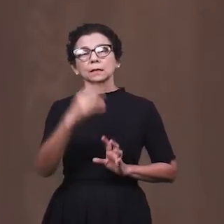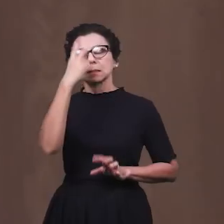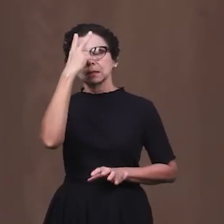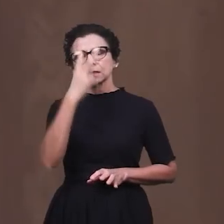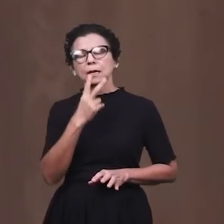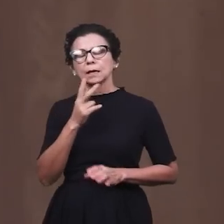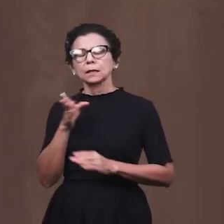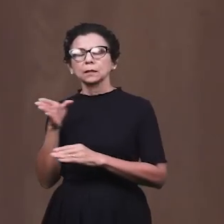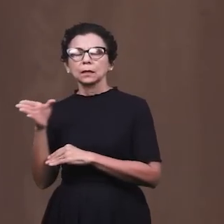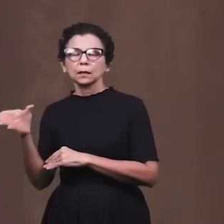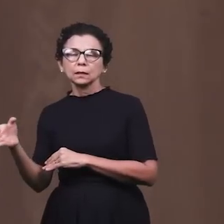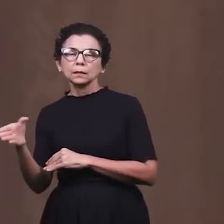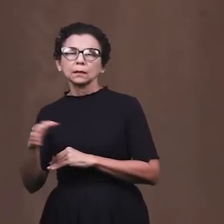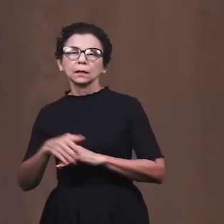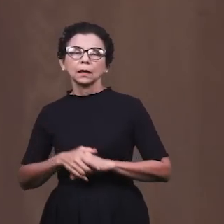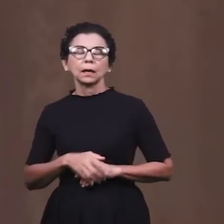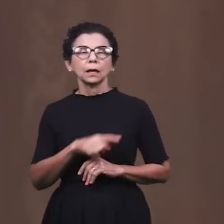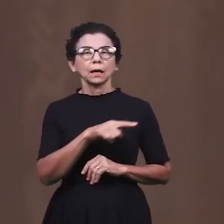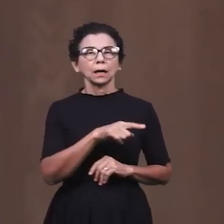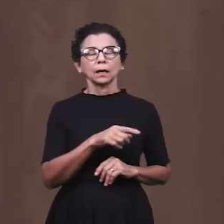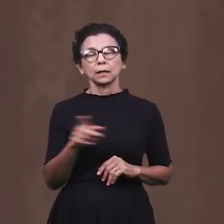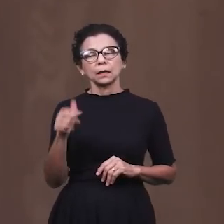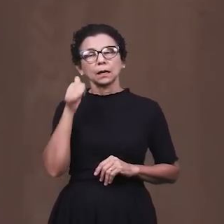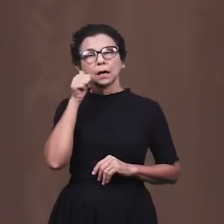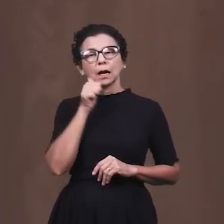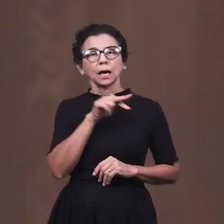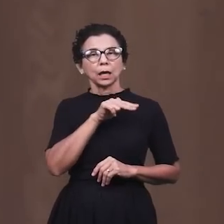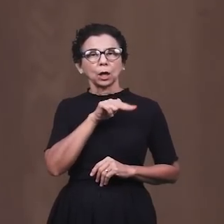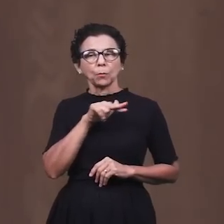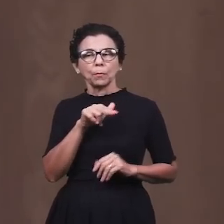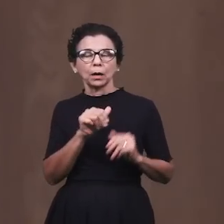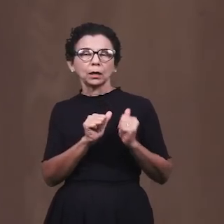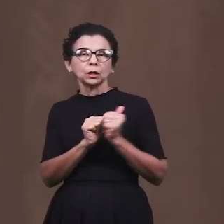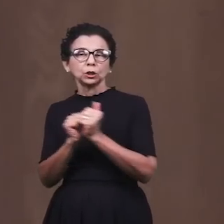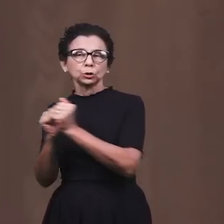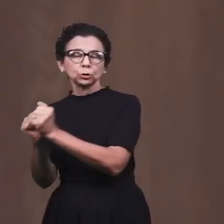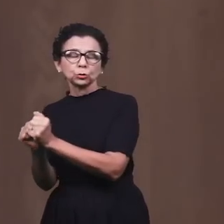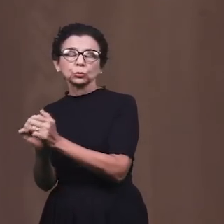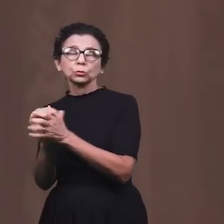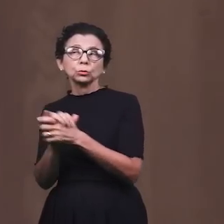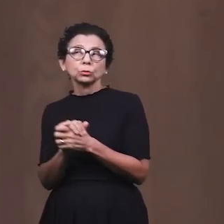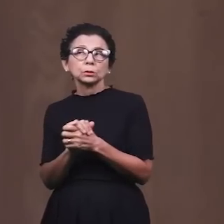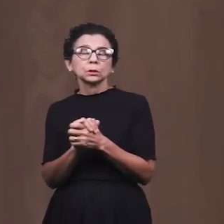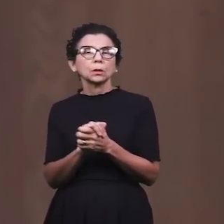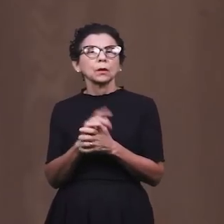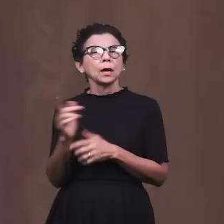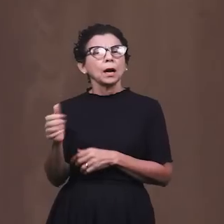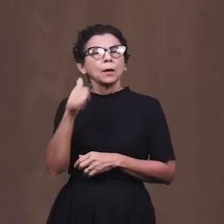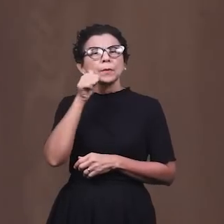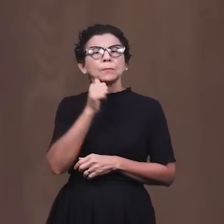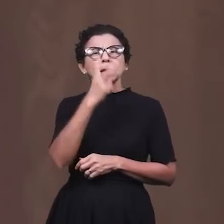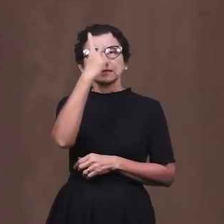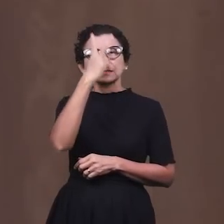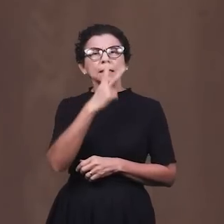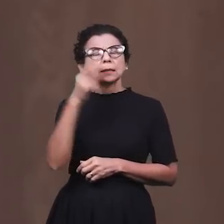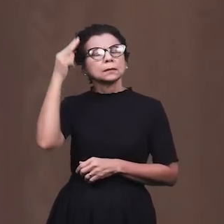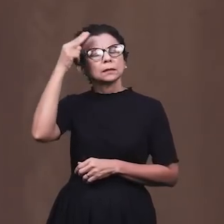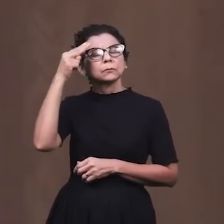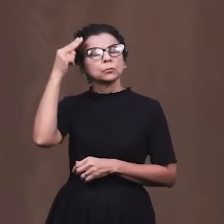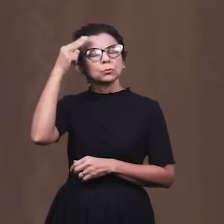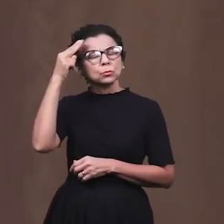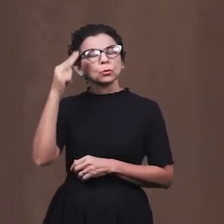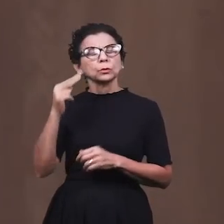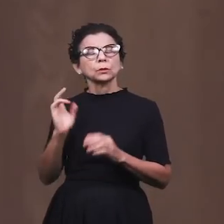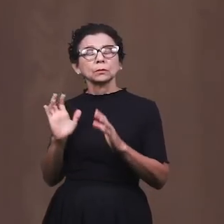Isso, a minha irmã teve um sonho, disse que se entrasse no sonho, ela entrava aqui nessa igreja e saía daqui vendo. Aí o